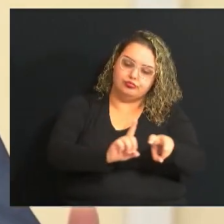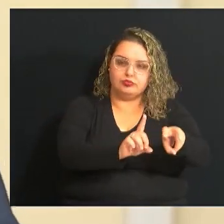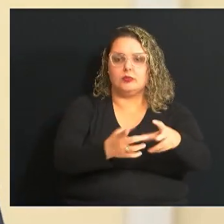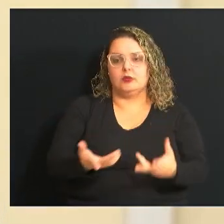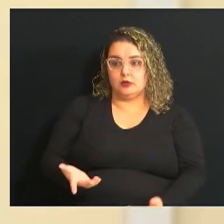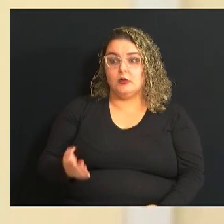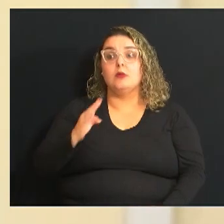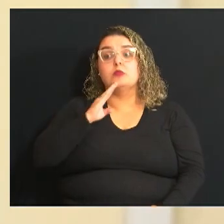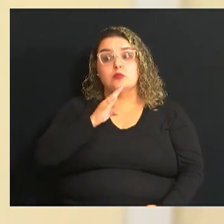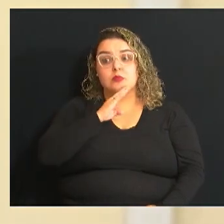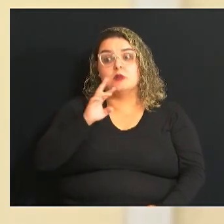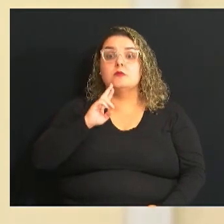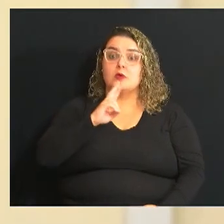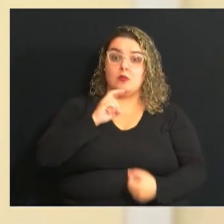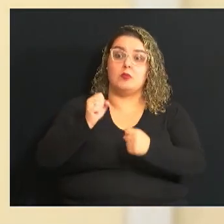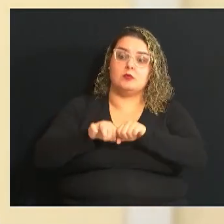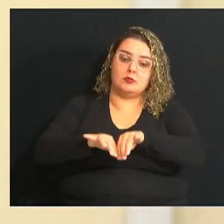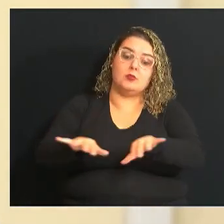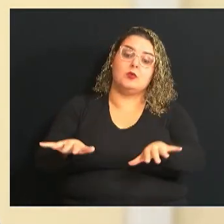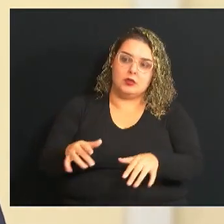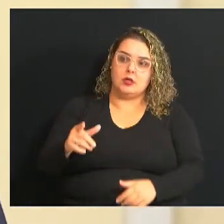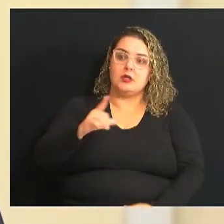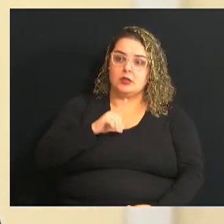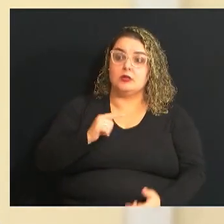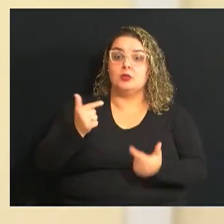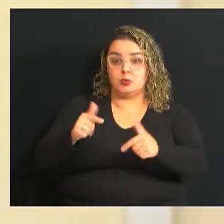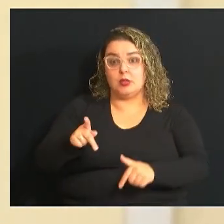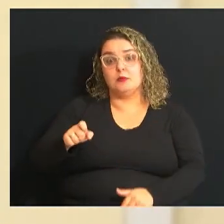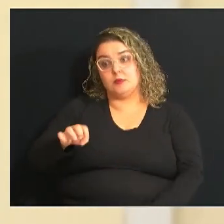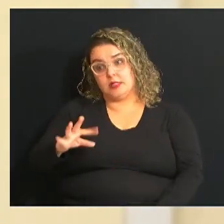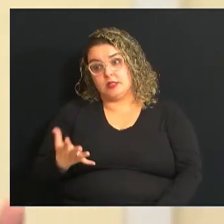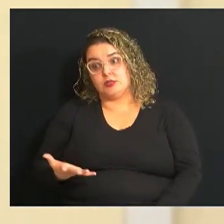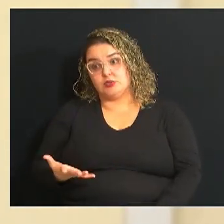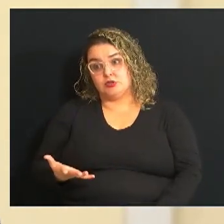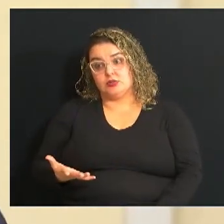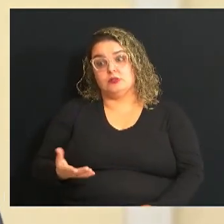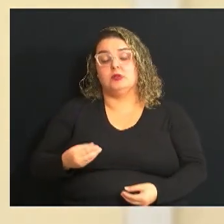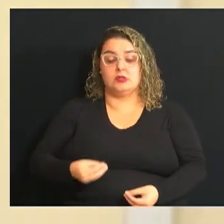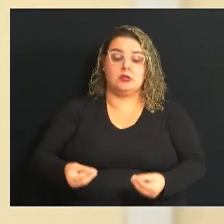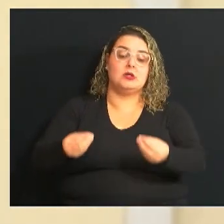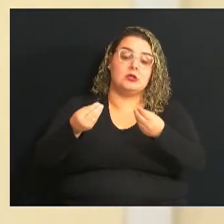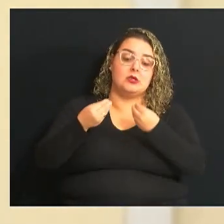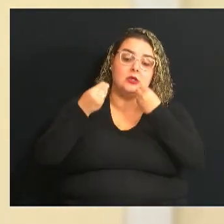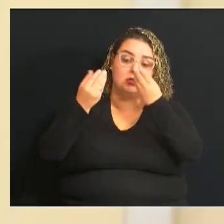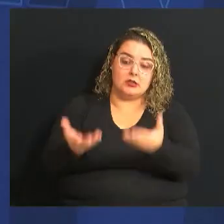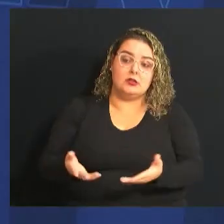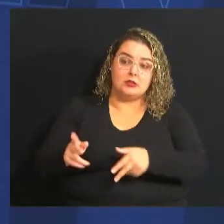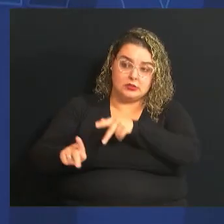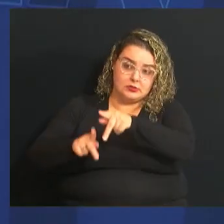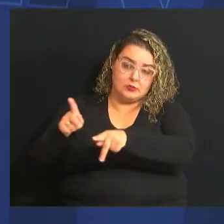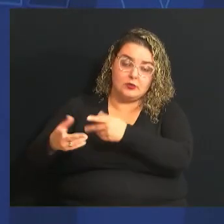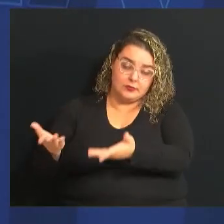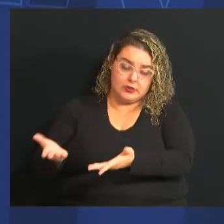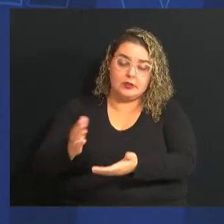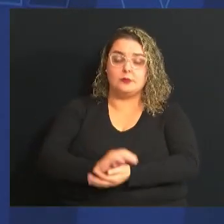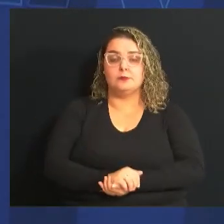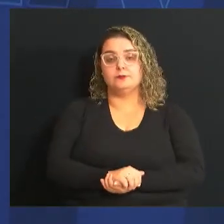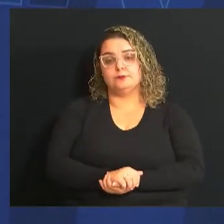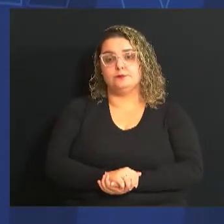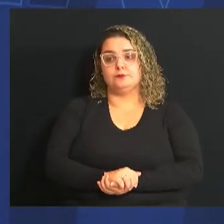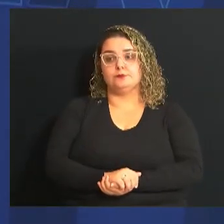pet, entendeu? Hoje eu falo porque eu fui para Ubatuba lá, tem uns lugares onde as pessoas estão com o seu cãozinho, às vezes eles querem ir num